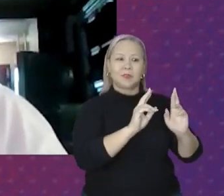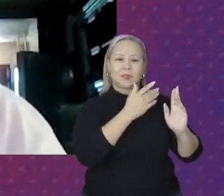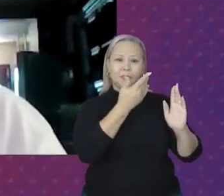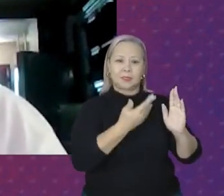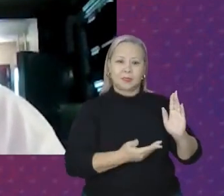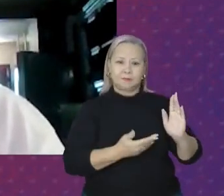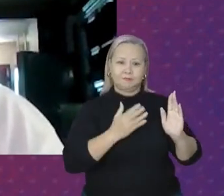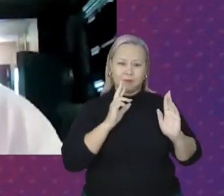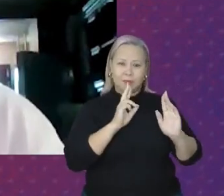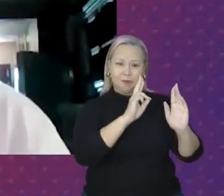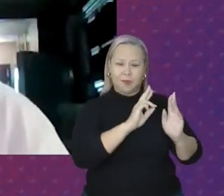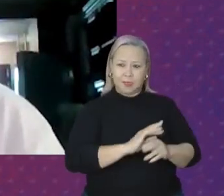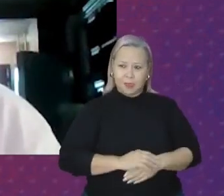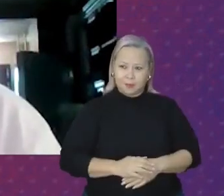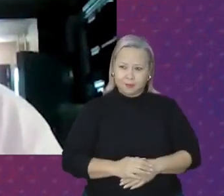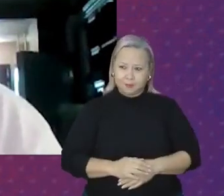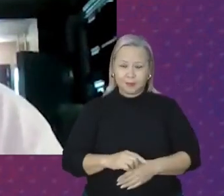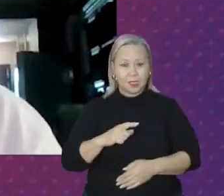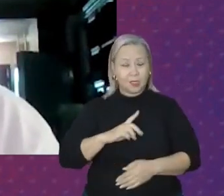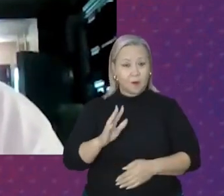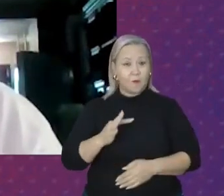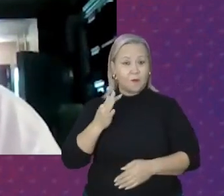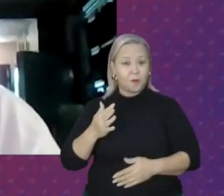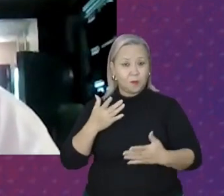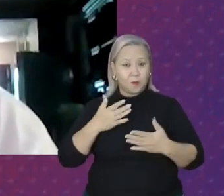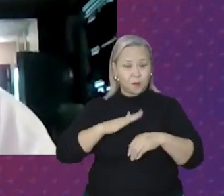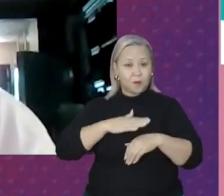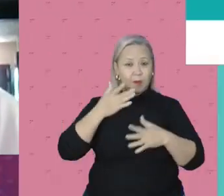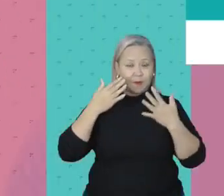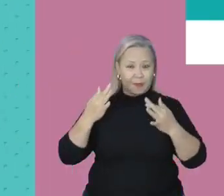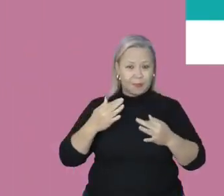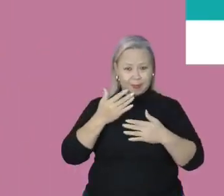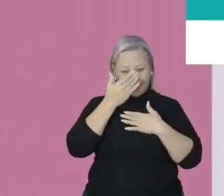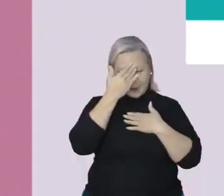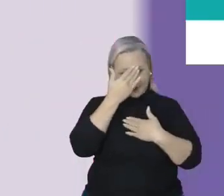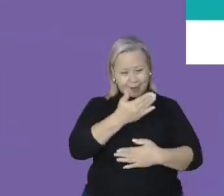mais feliz. Quero agradecer esse momento. Muito obrigada.